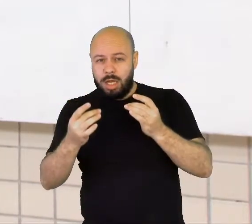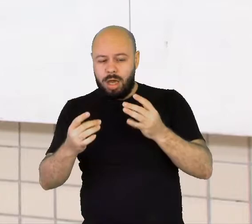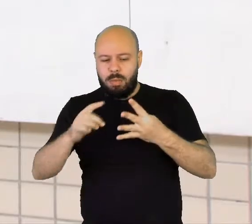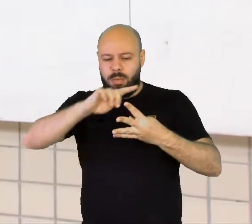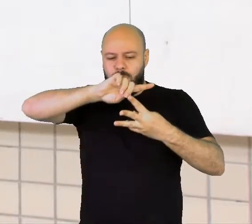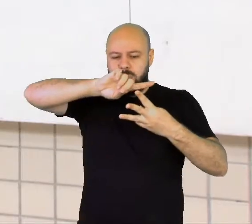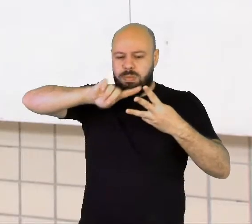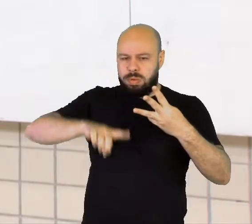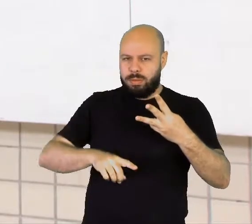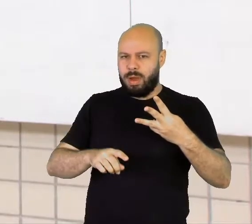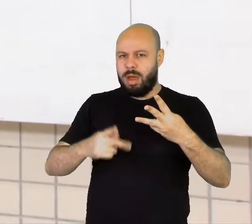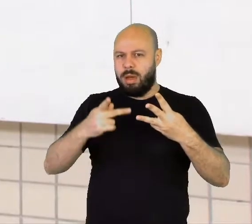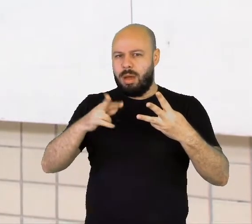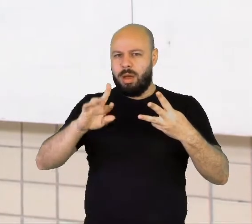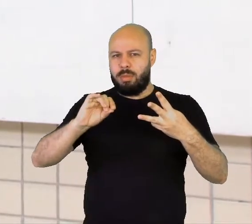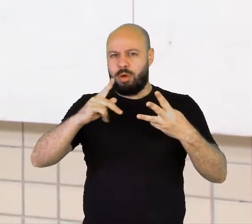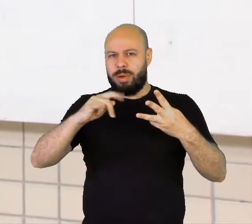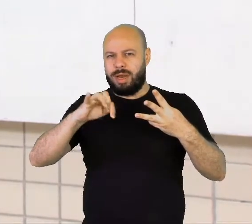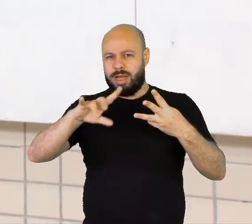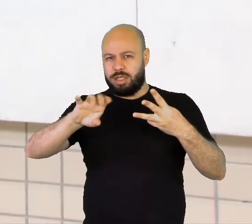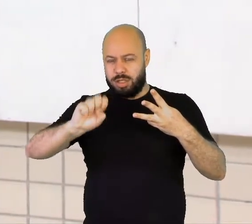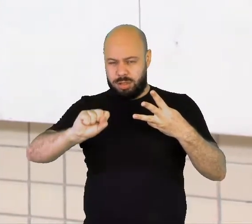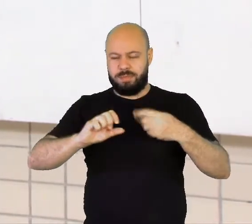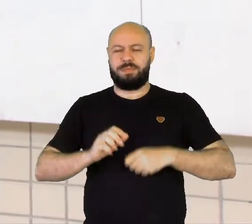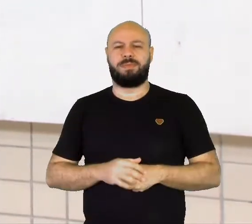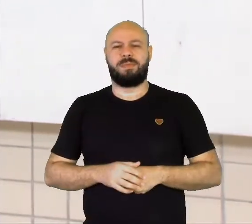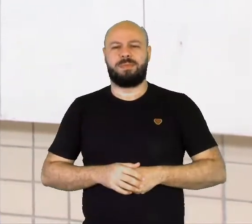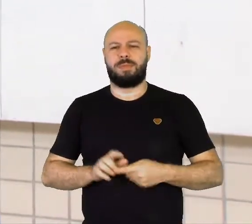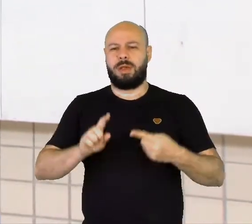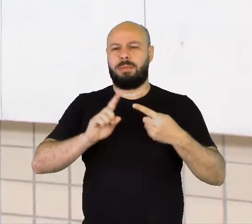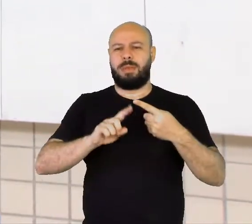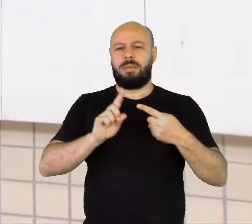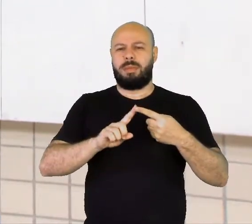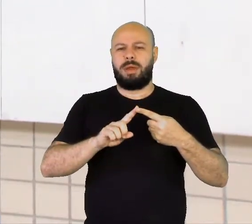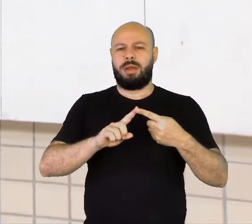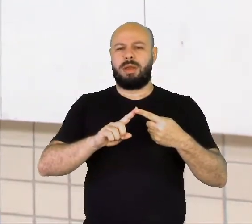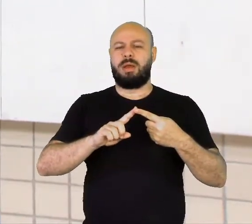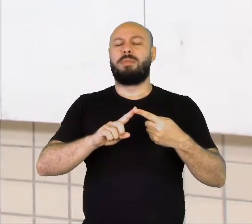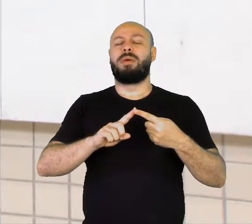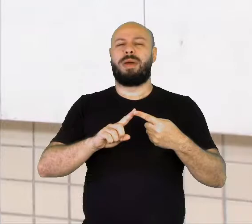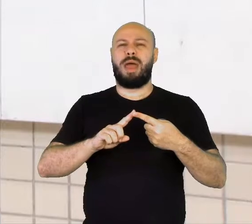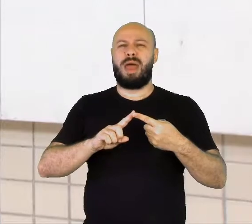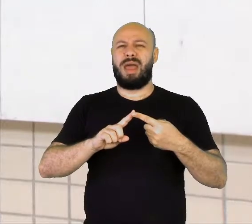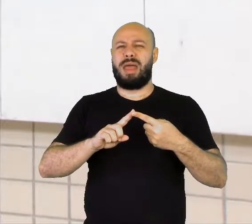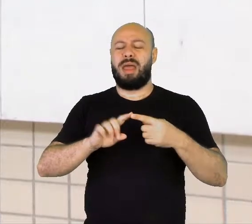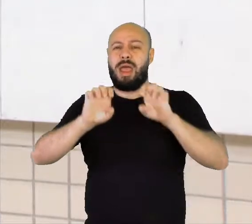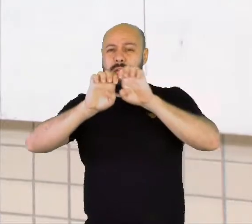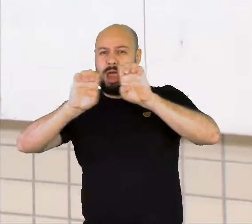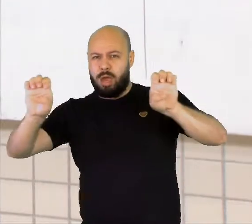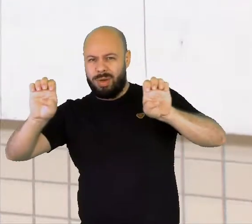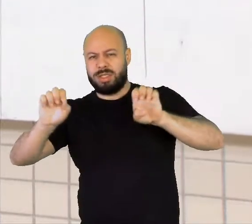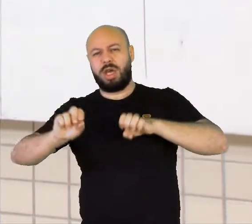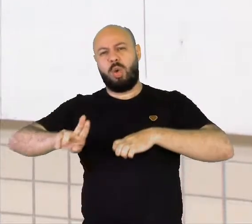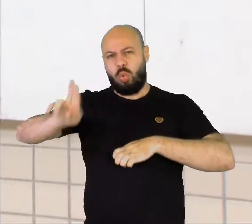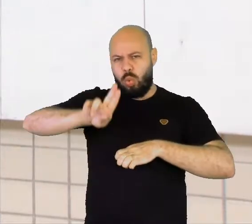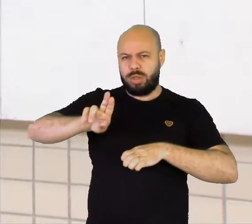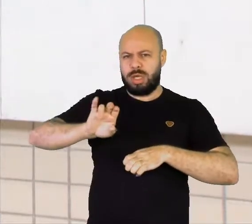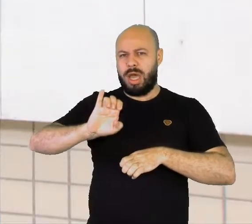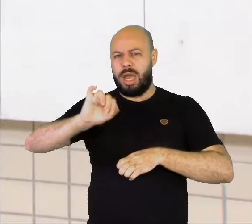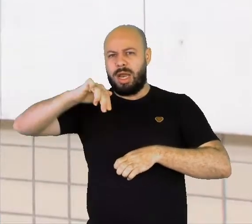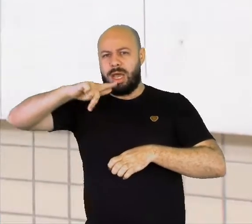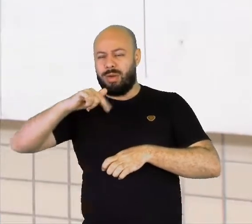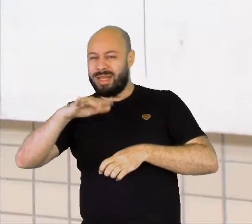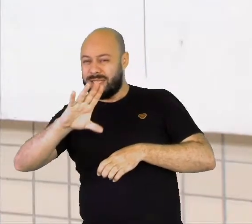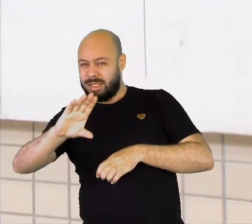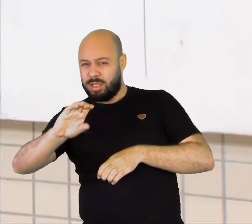na hora de resolver a inequação. A primeira propriedade, ela é válida tanto para a inequação quanto para a equação. que é que eu posso somar a